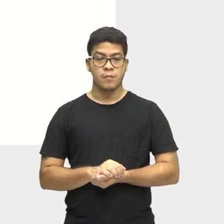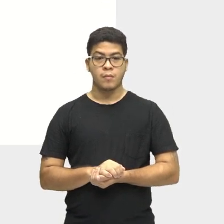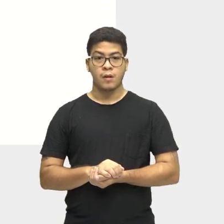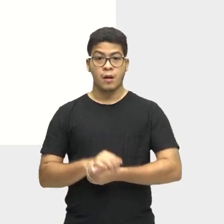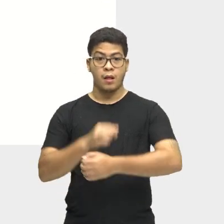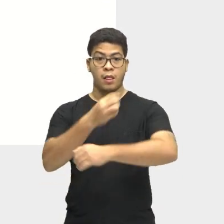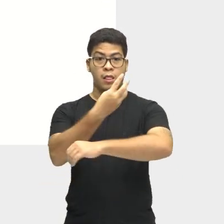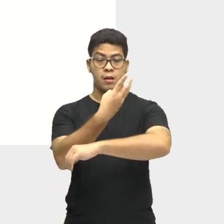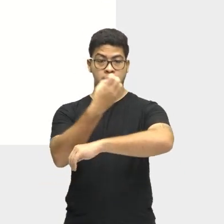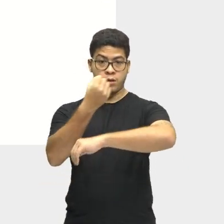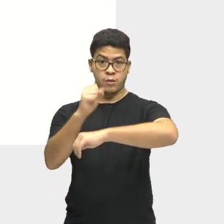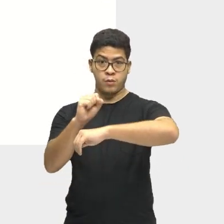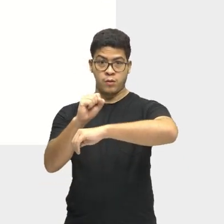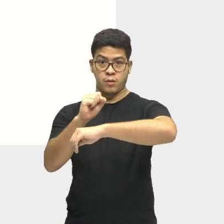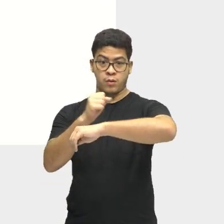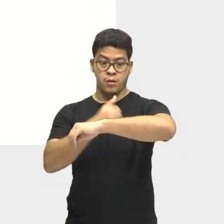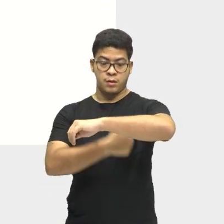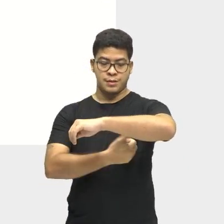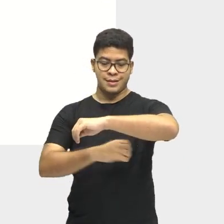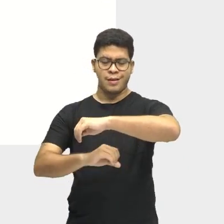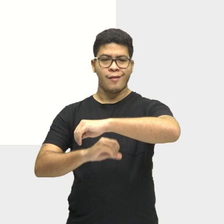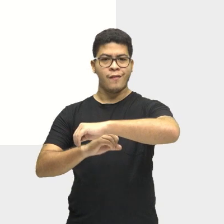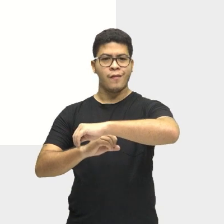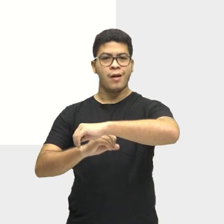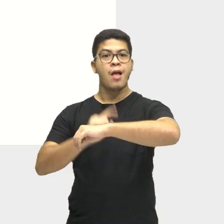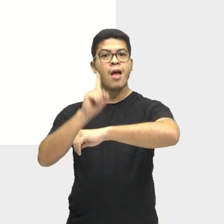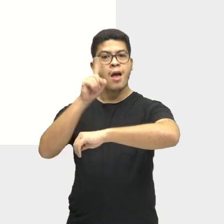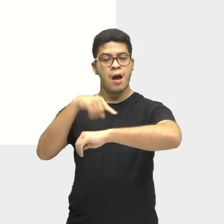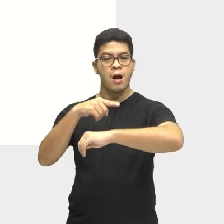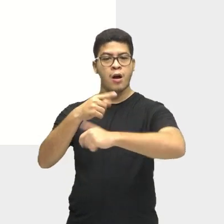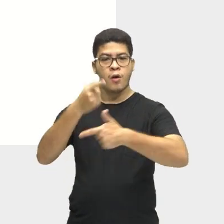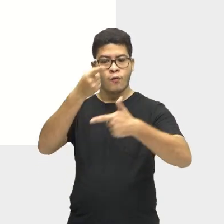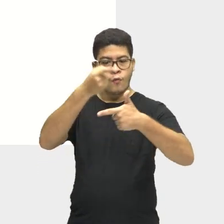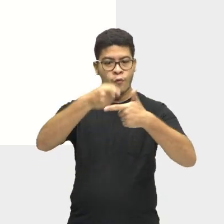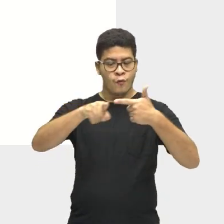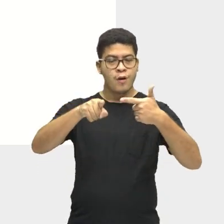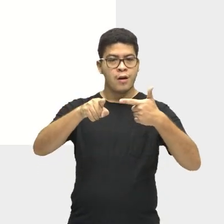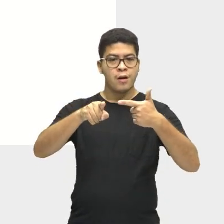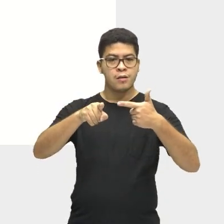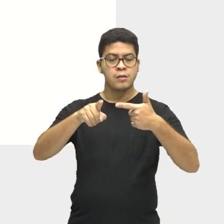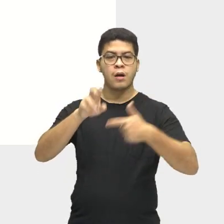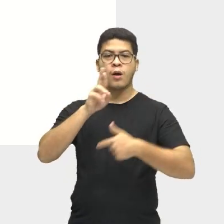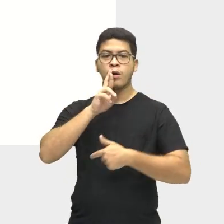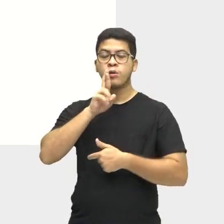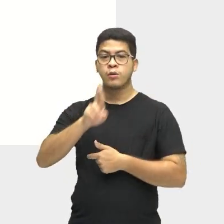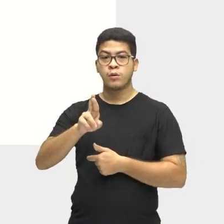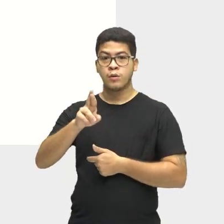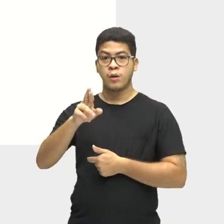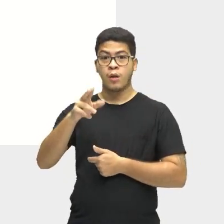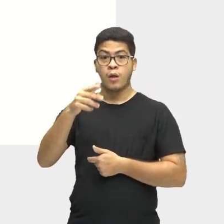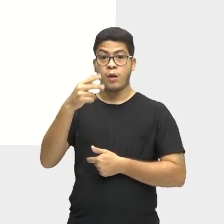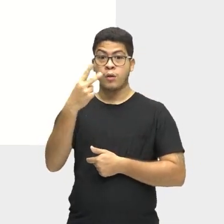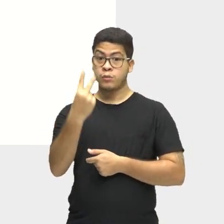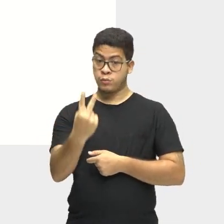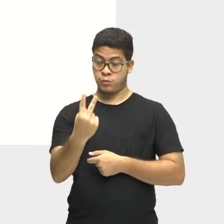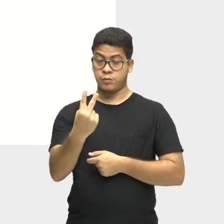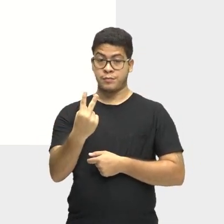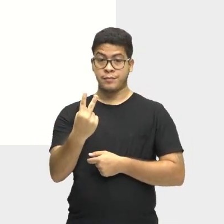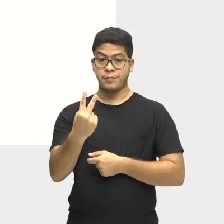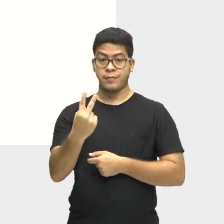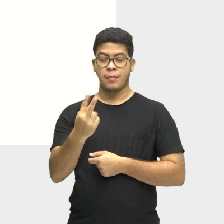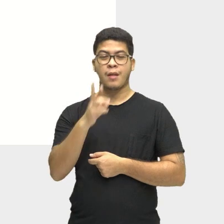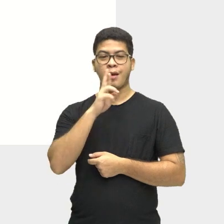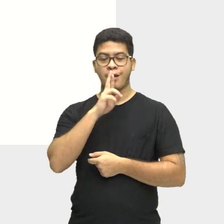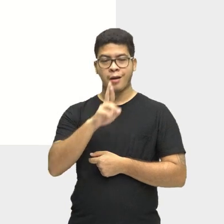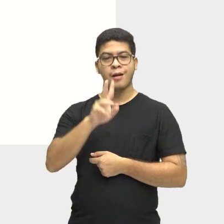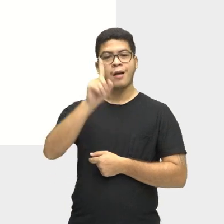por 19 é igual a 2, né? Porque 2 vezes 19 é igual a 38. Então aí está